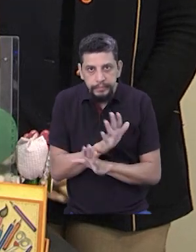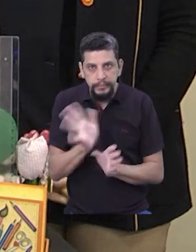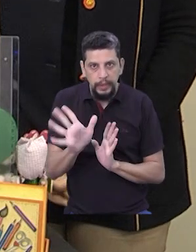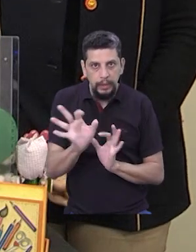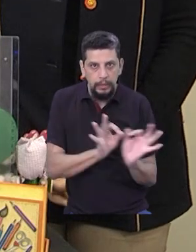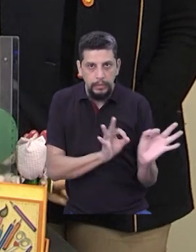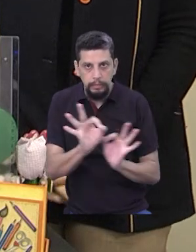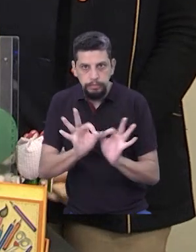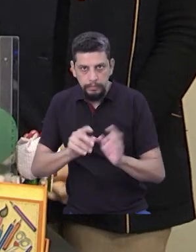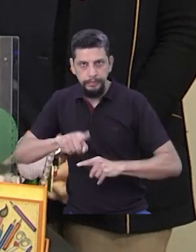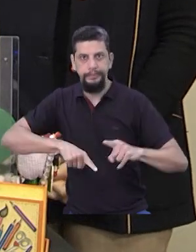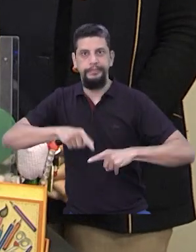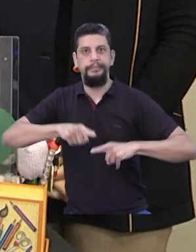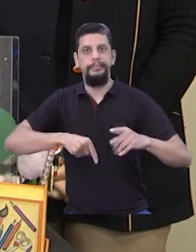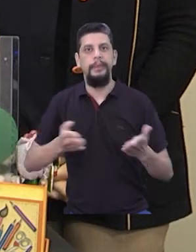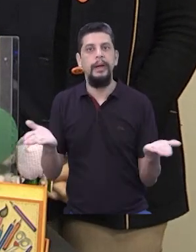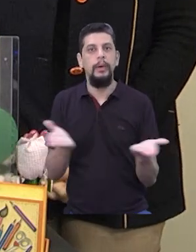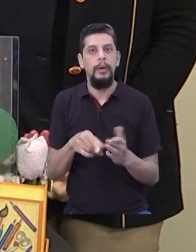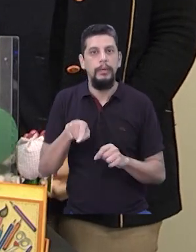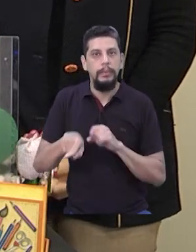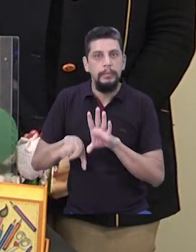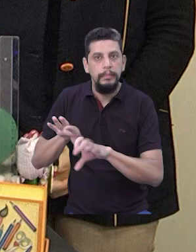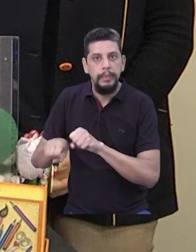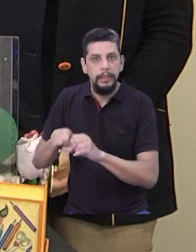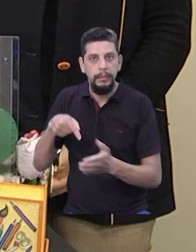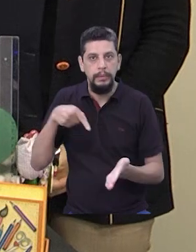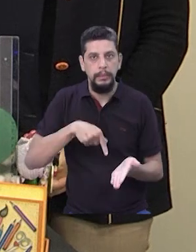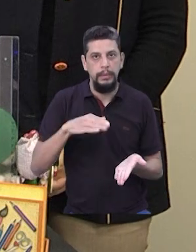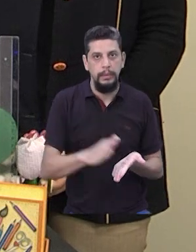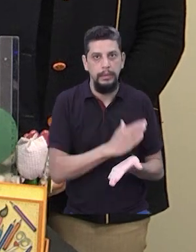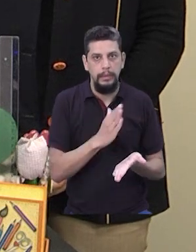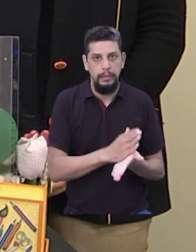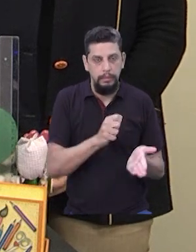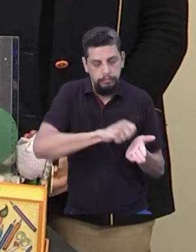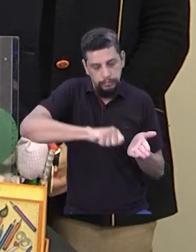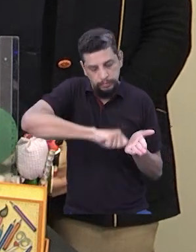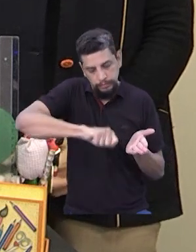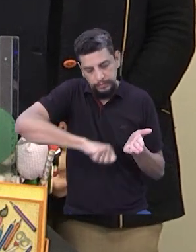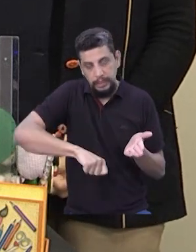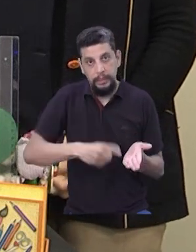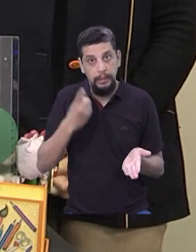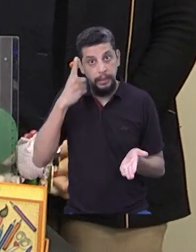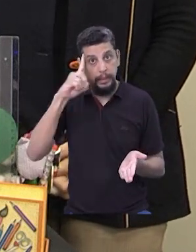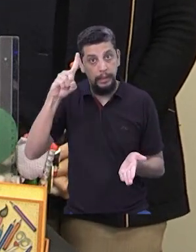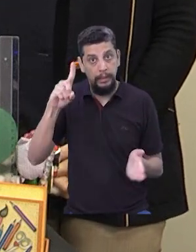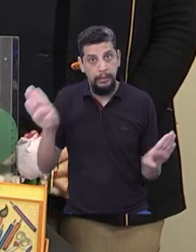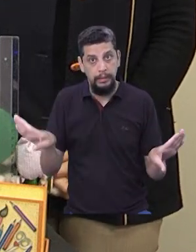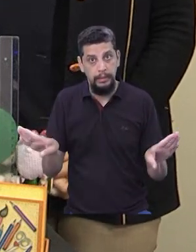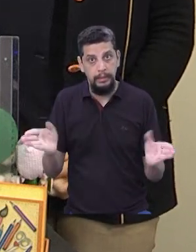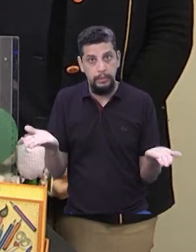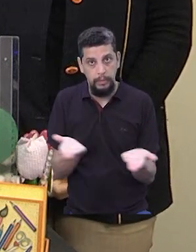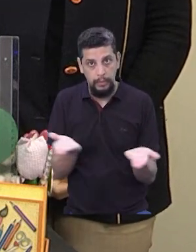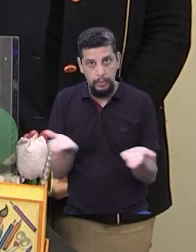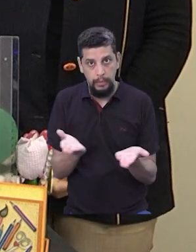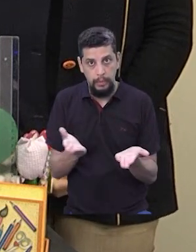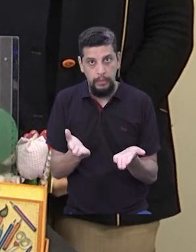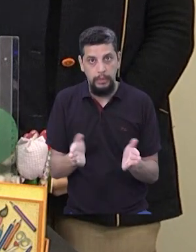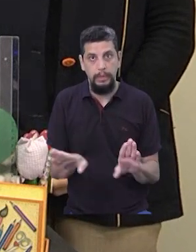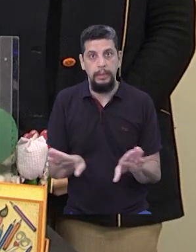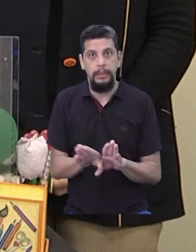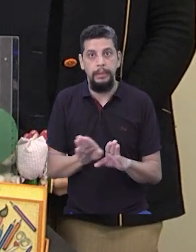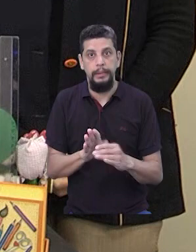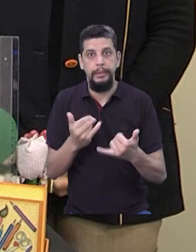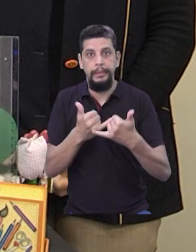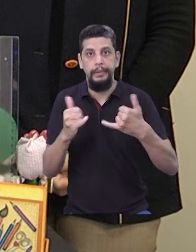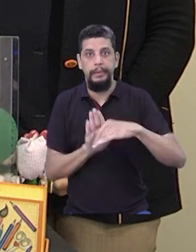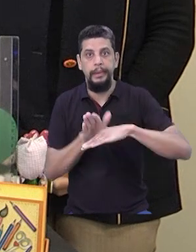Pronto? Separar o material? Agora peguem um caderno e vamos anotar a data de hoje,